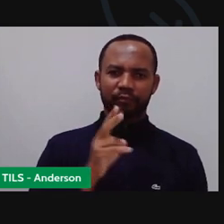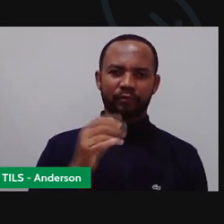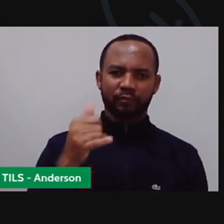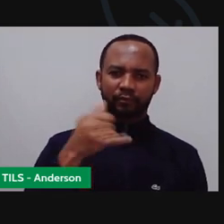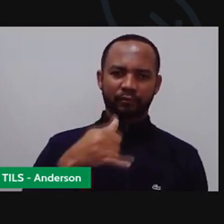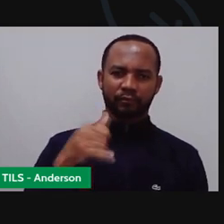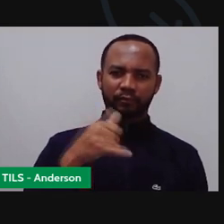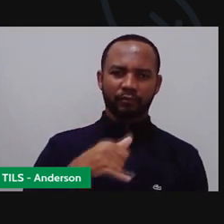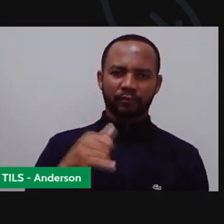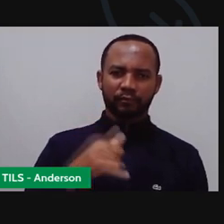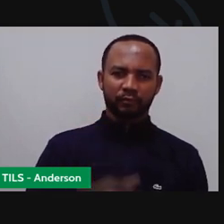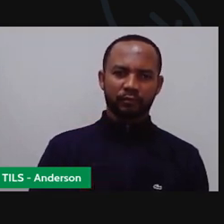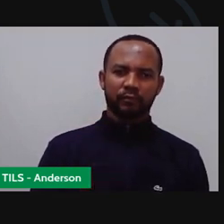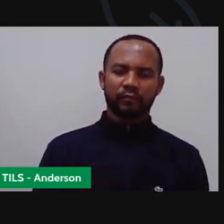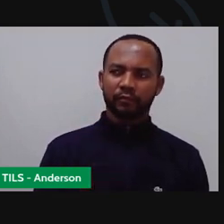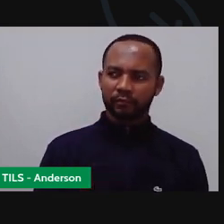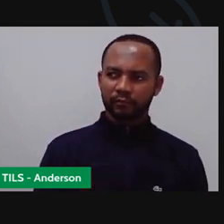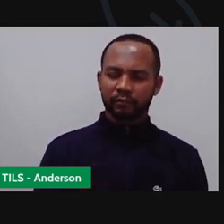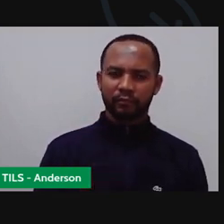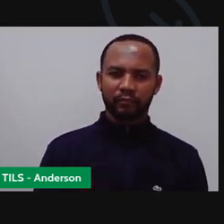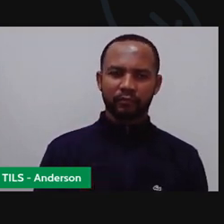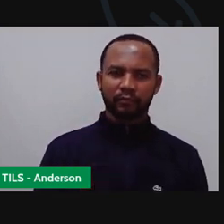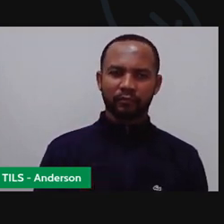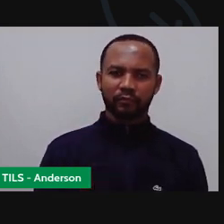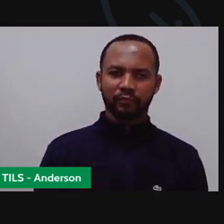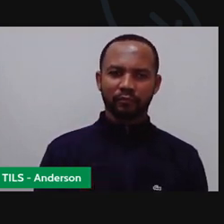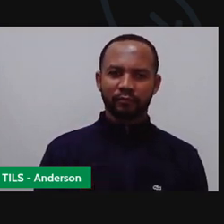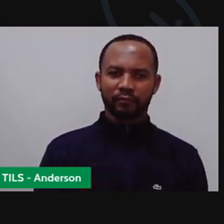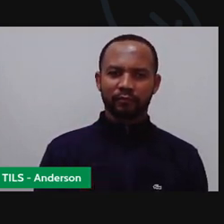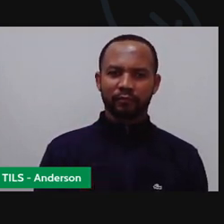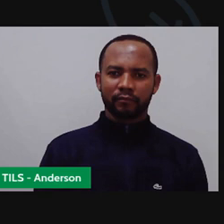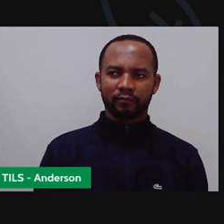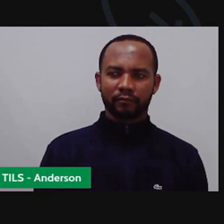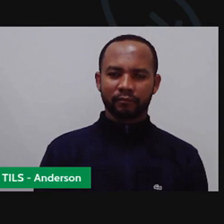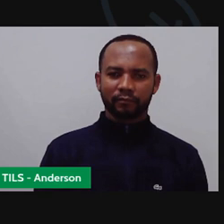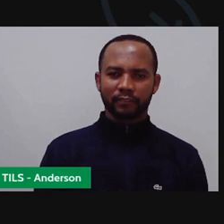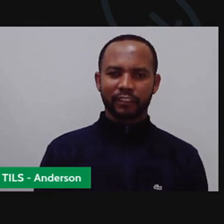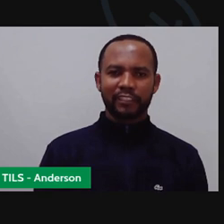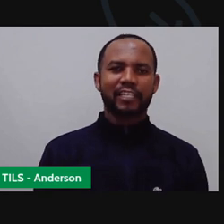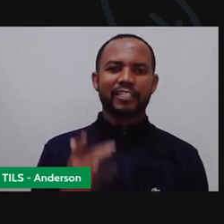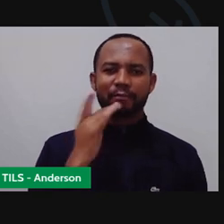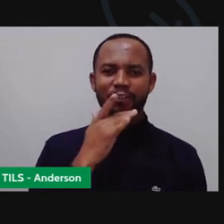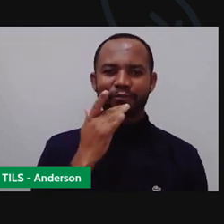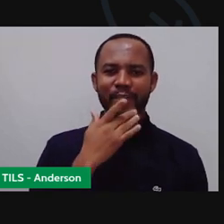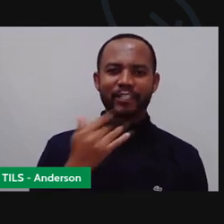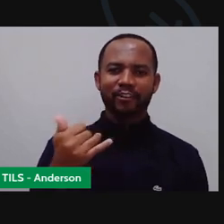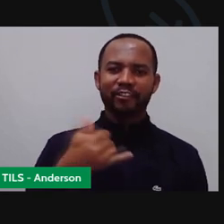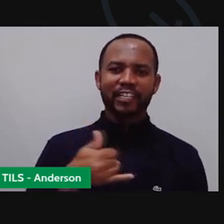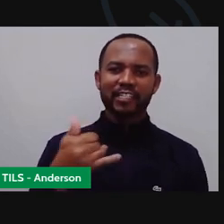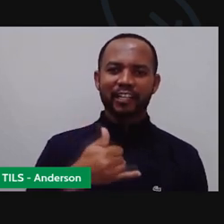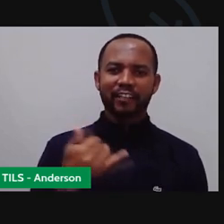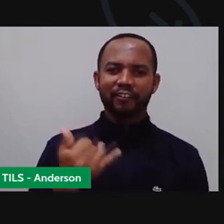usando o óleo da Provânia aqui, que é muito chique. Até o óleo dela é chique, gente. Chique toda.